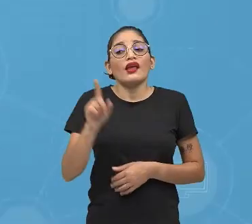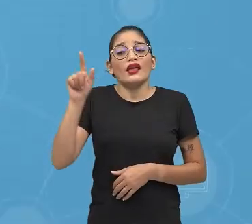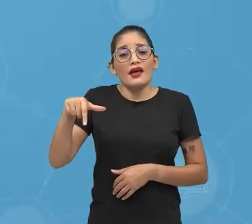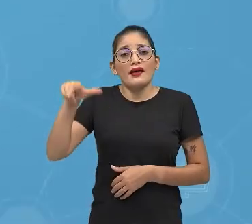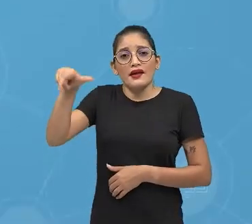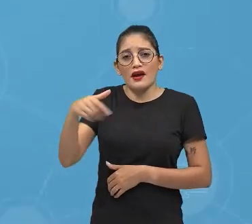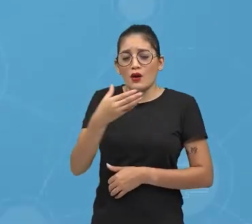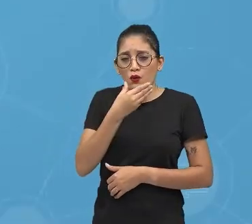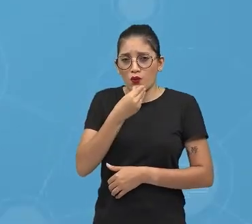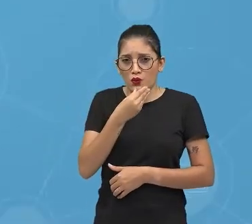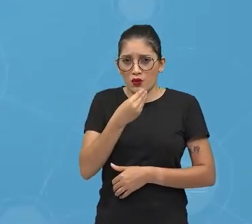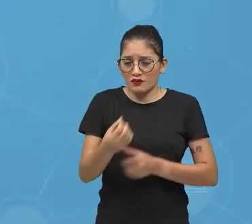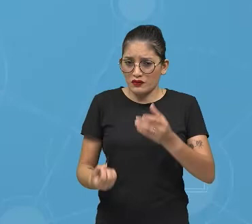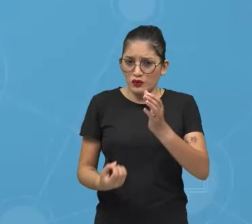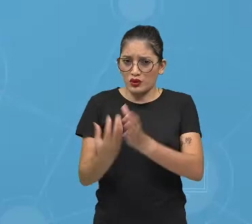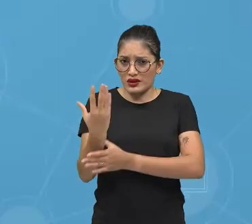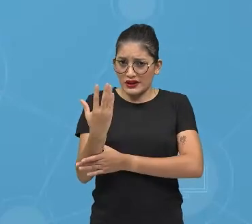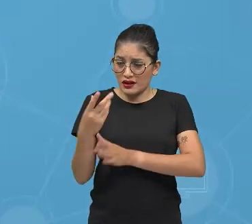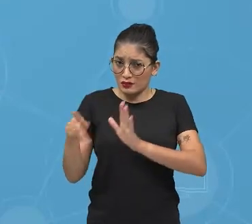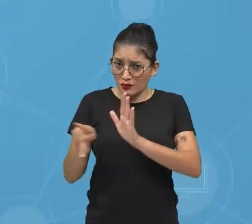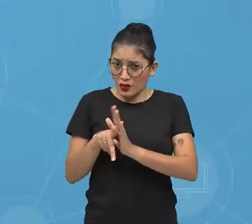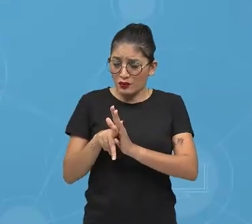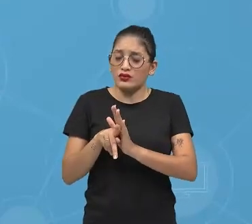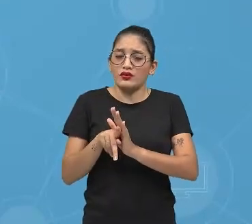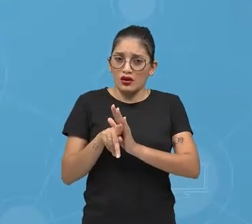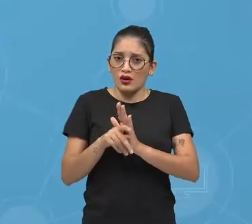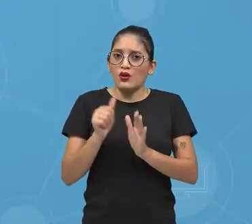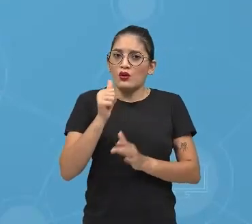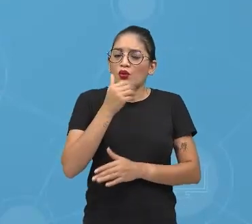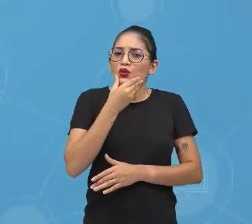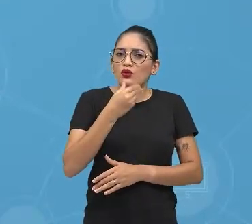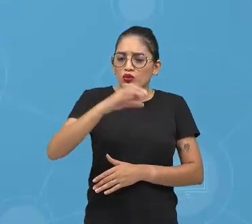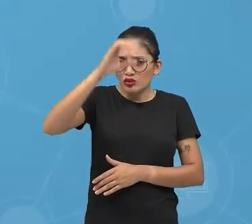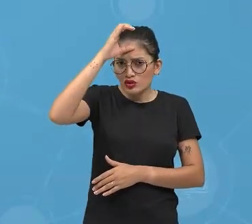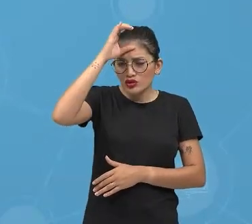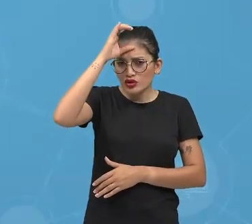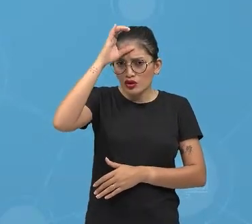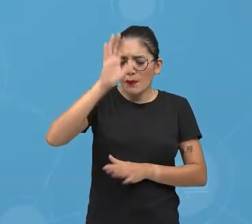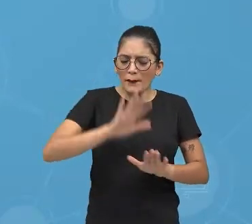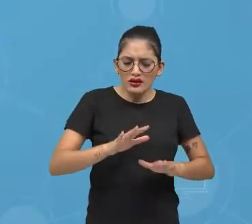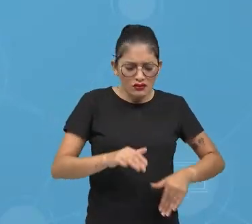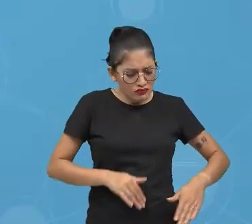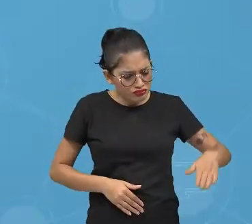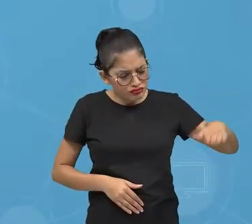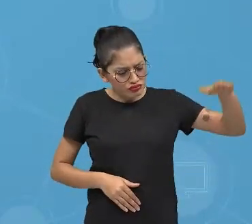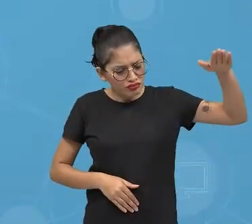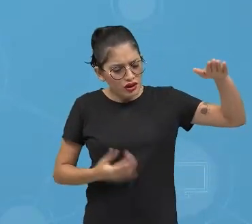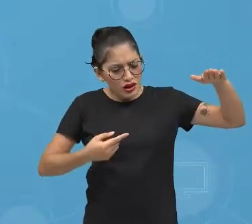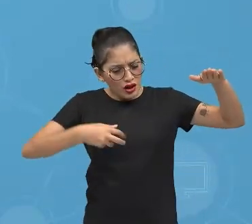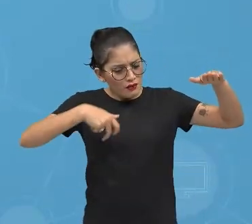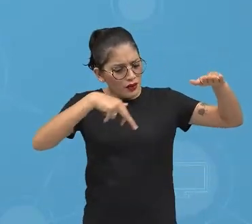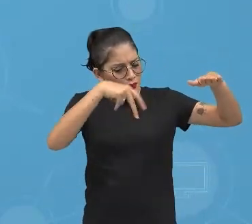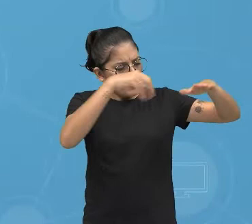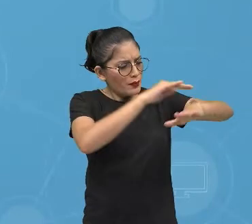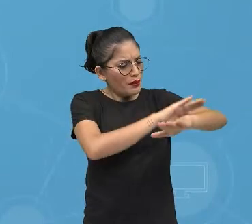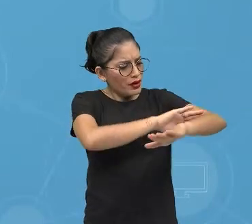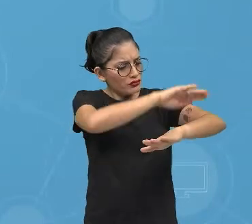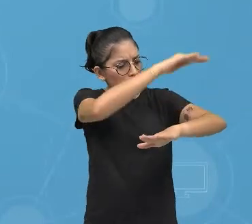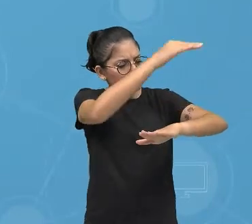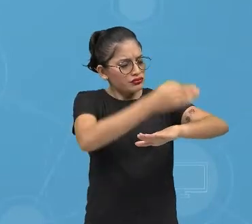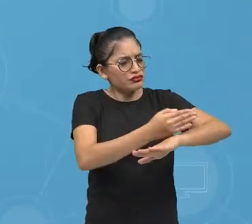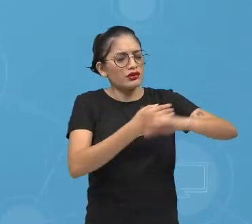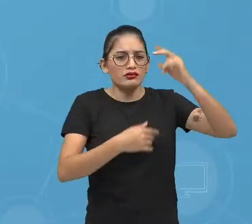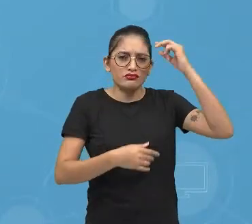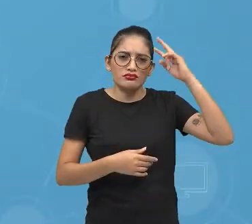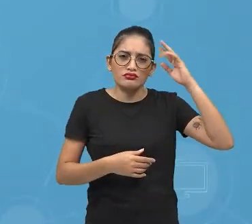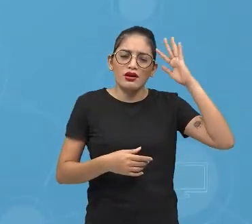homem que foi criado pelo tio. Quando ficou adulto, ia para uma montanha lá meditar. E lá,